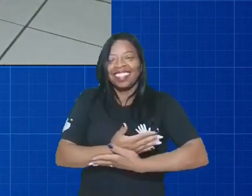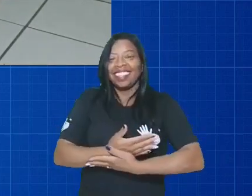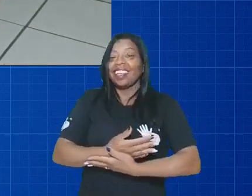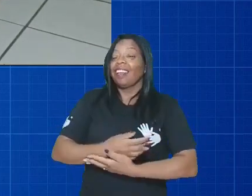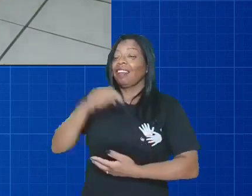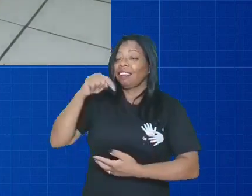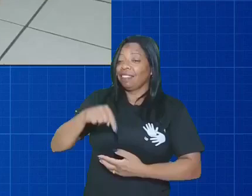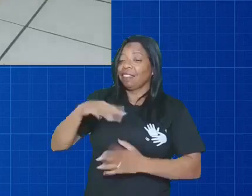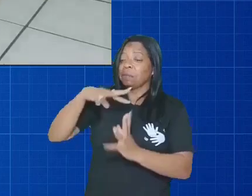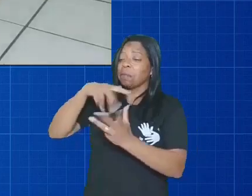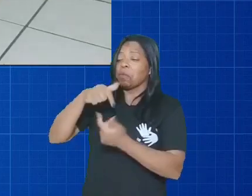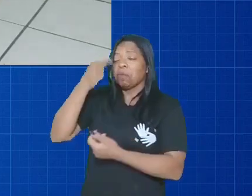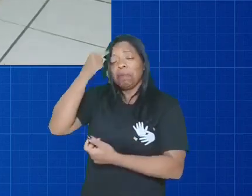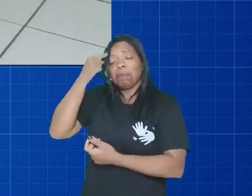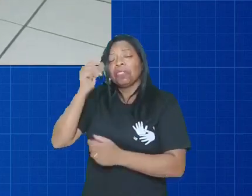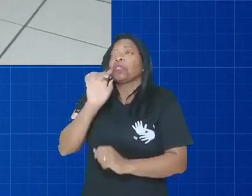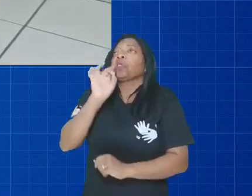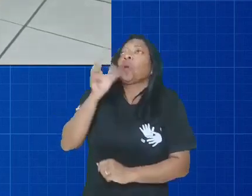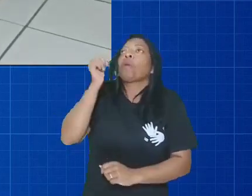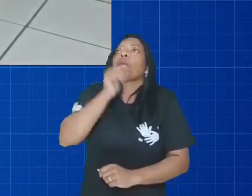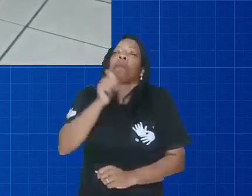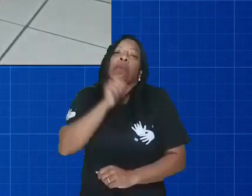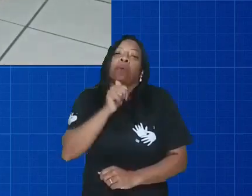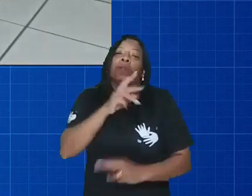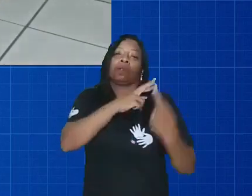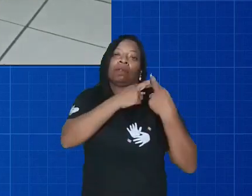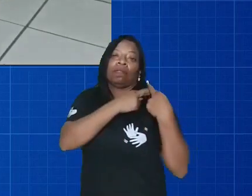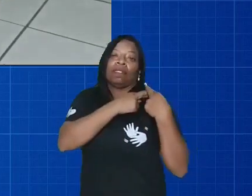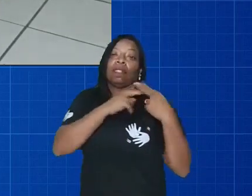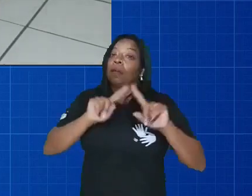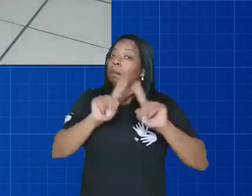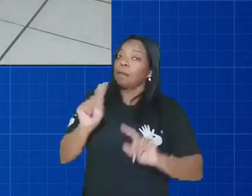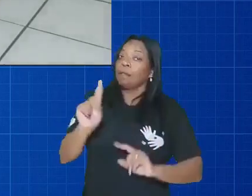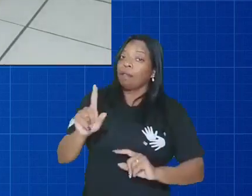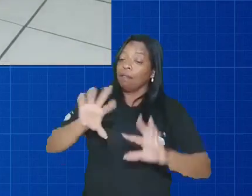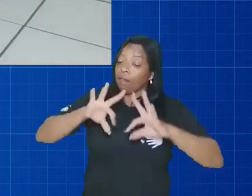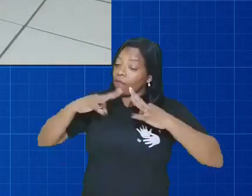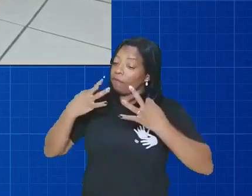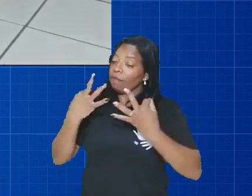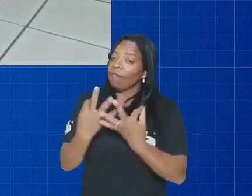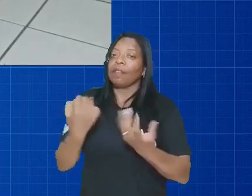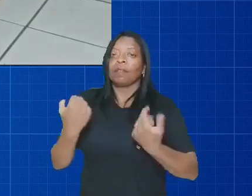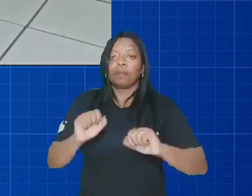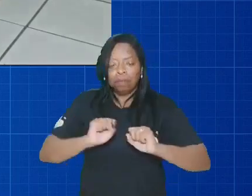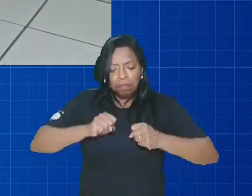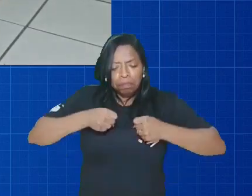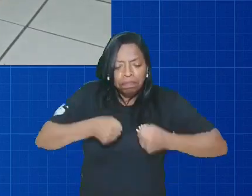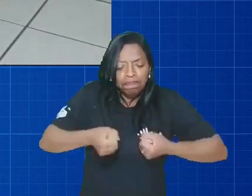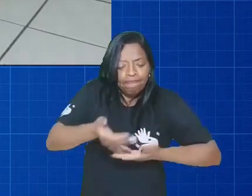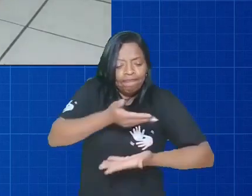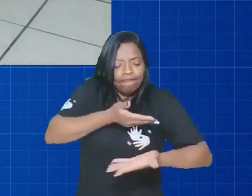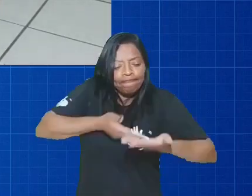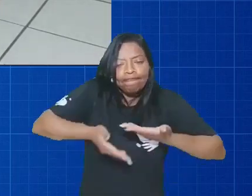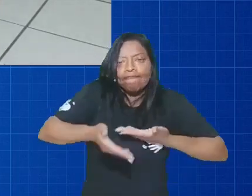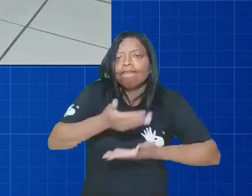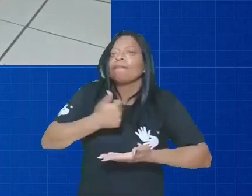Isso que você trouxe é bem importante, é que a família, ao estar presente. Então, o homem também tem, e é isso que eu faço lá em casa também, é trocar a